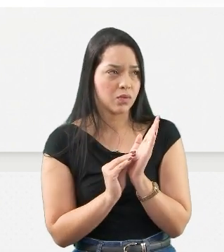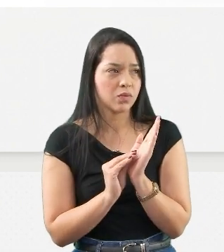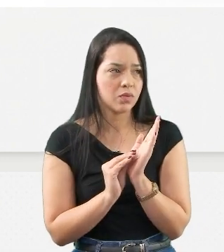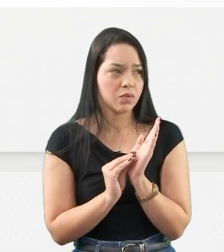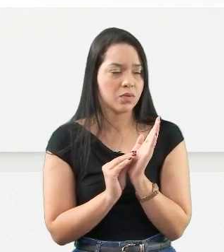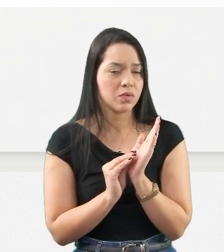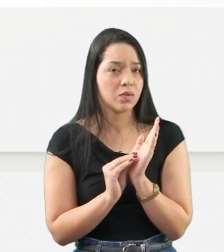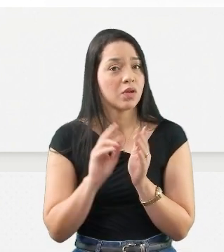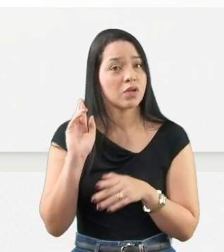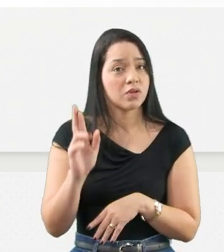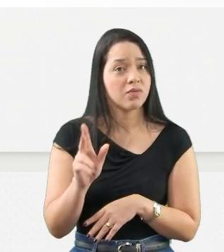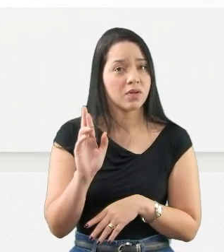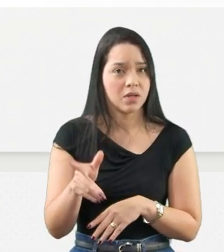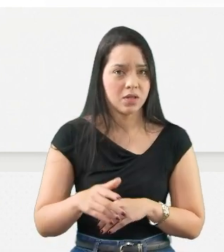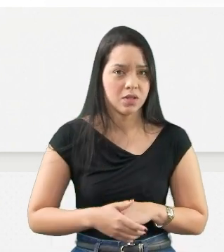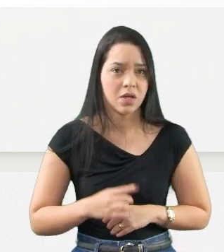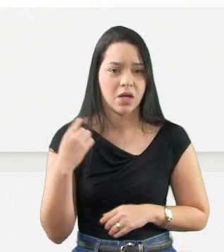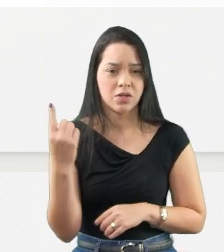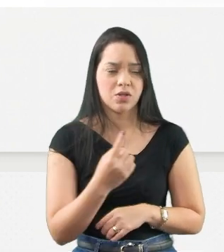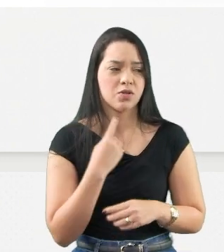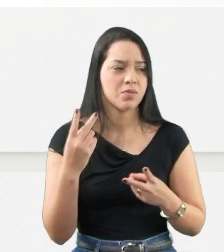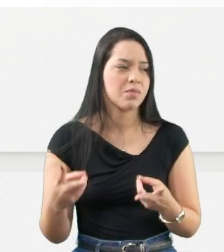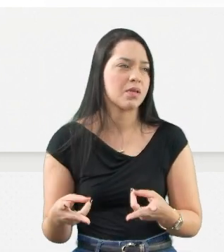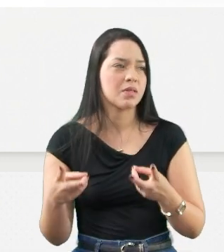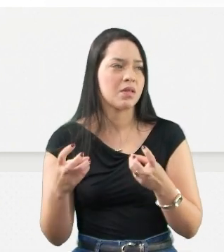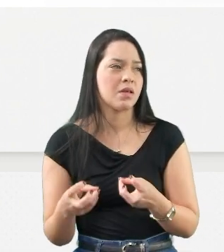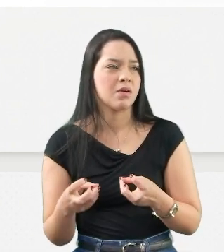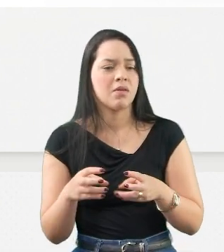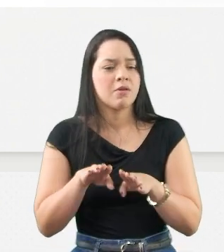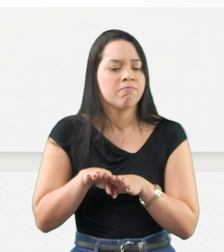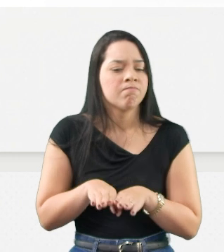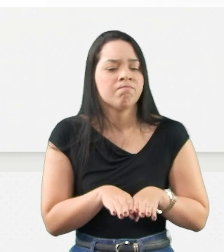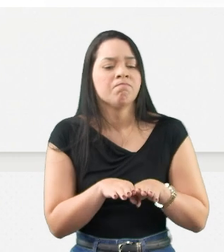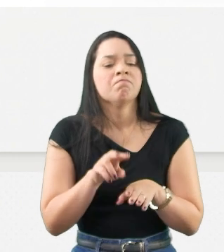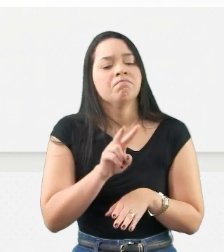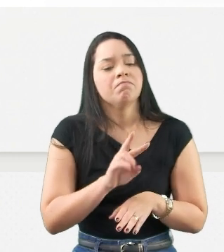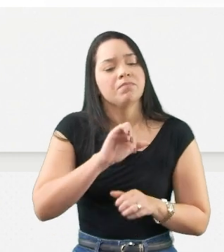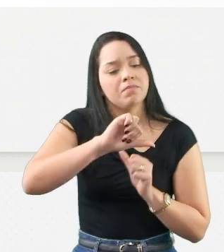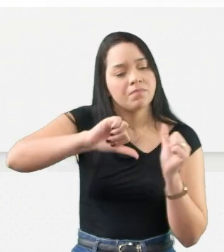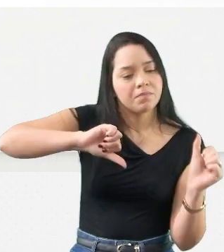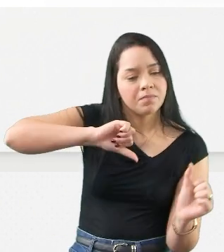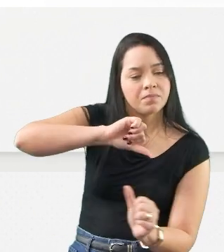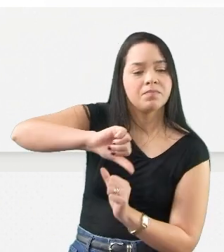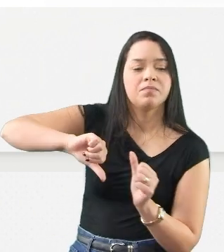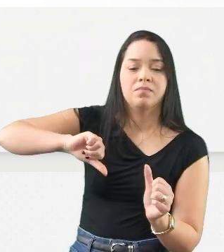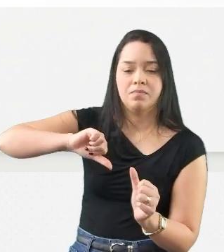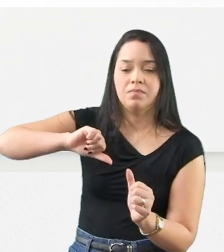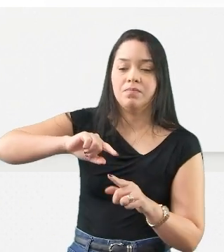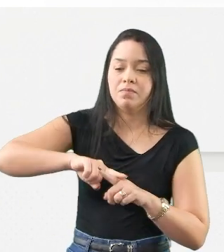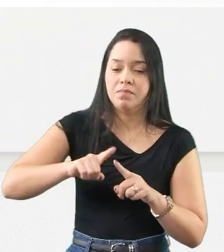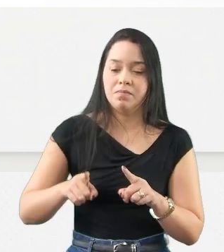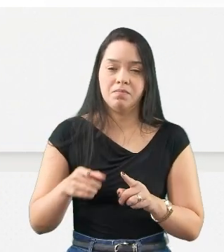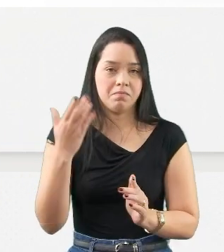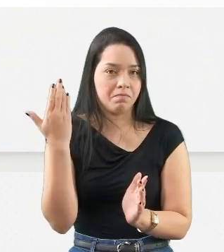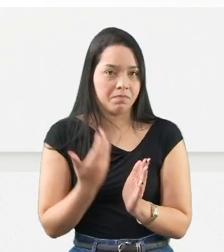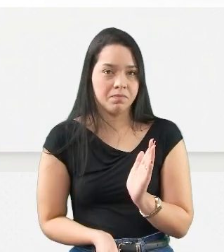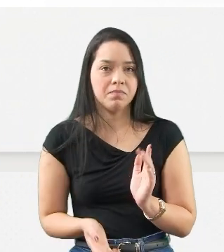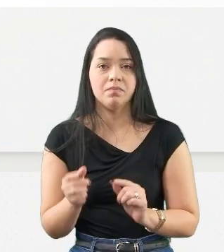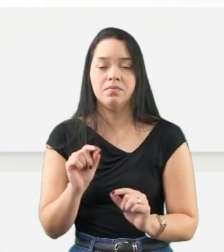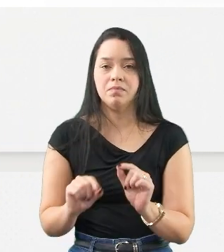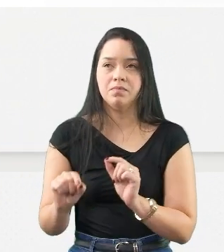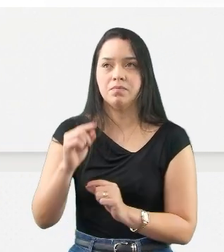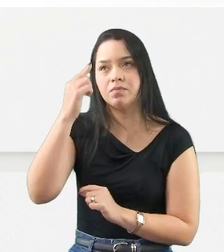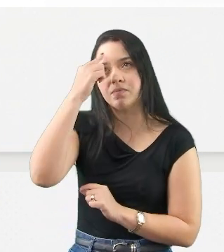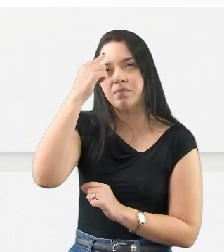de forma diferente, né? A gente percebe que não é algo homogêneo, vai mudando de época para época, mas sem perder de vista aquela